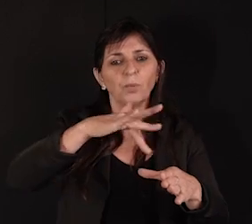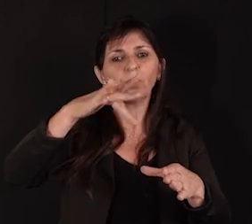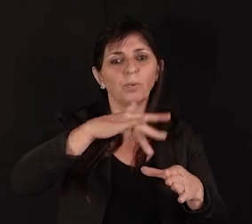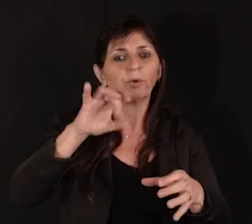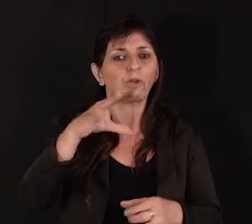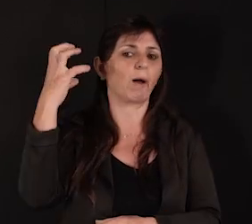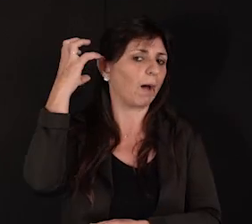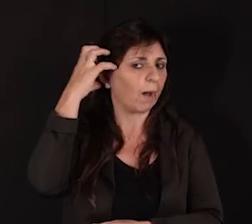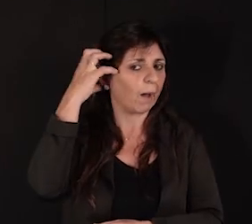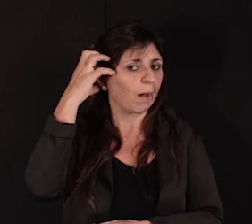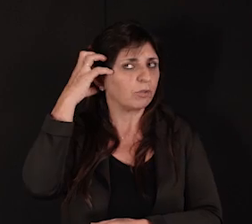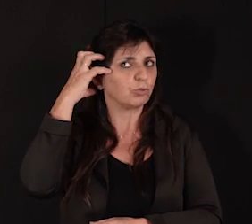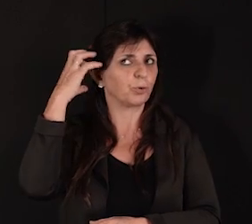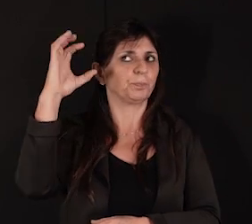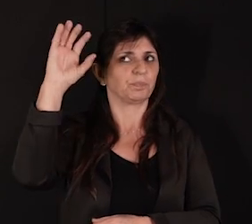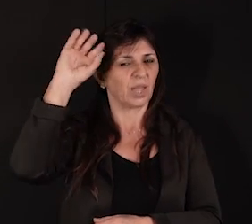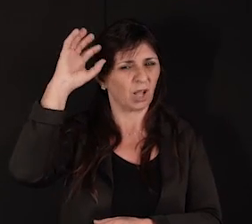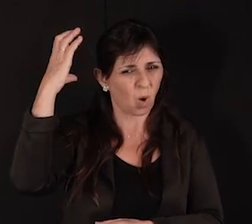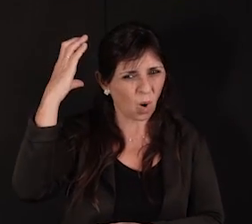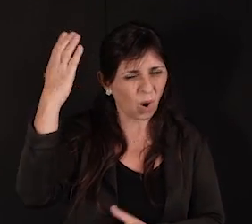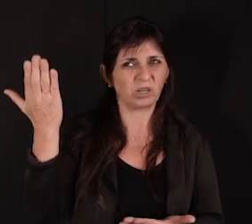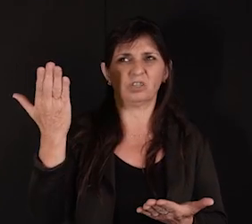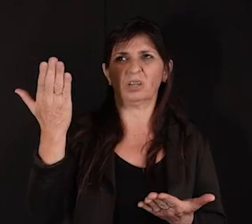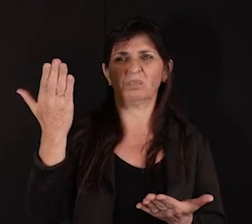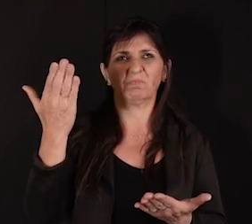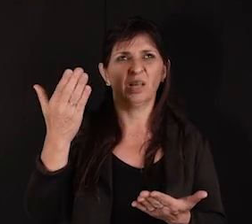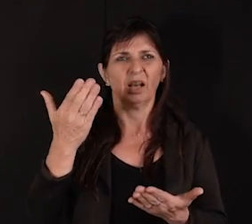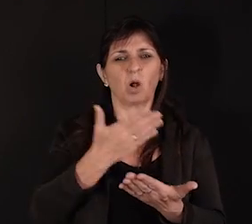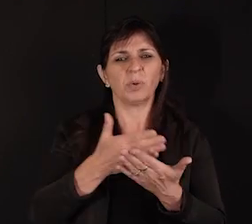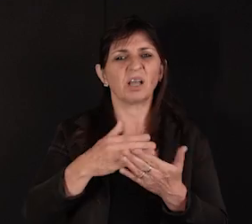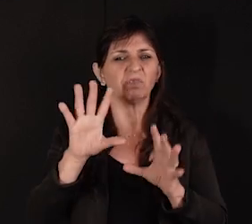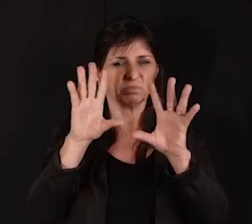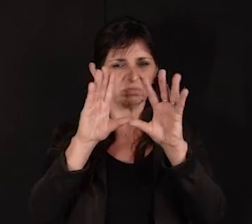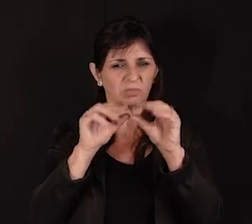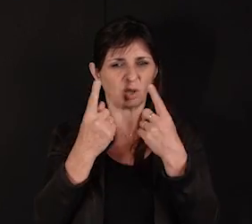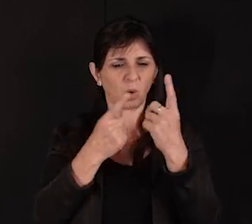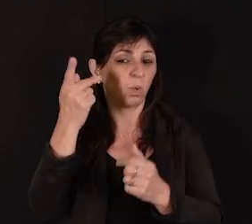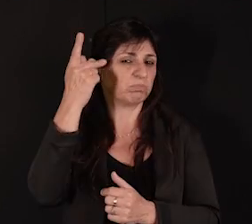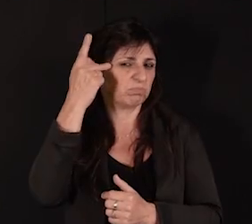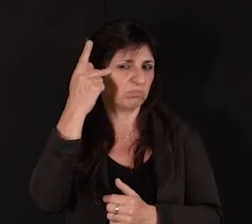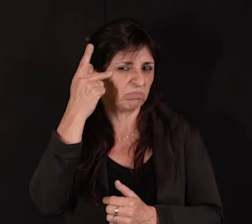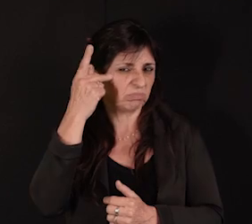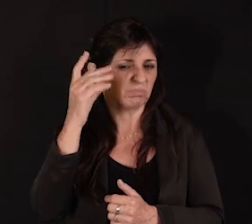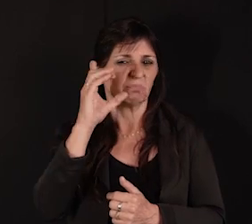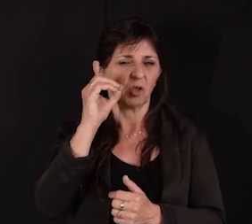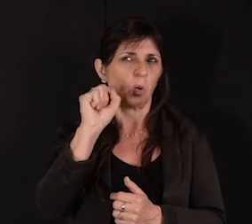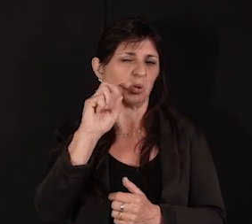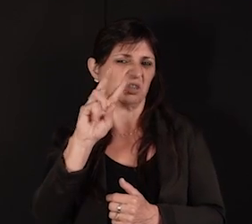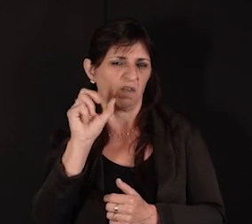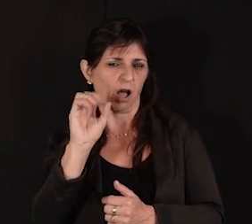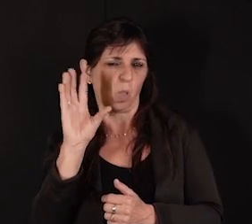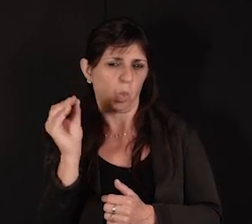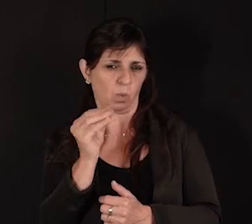rádios, Rádio AM, de Concórdia. Quando chegava à noite, pegava Record de São Paulo. Daí tinha José Betil, Osvaldo Betil. E